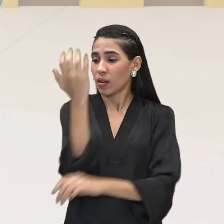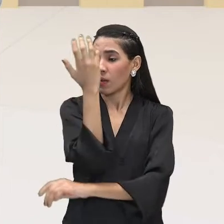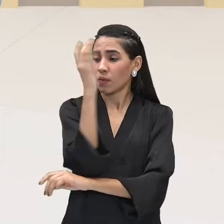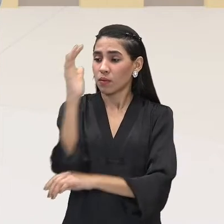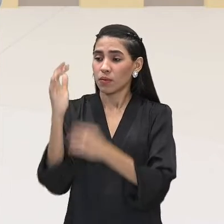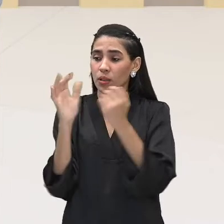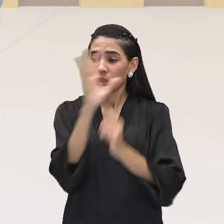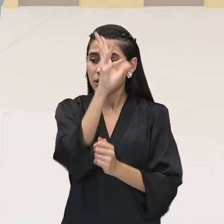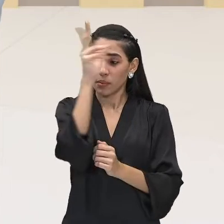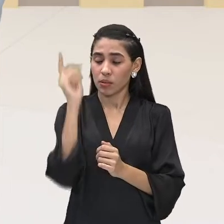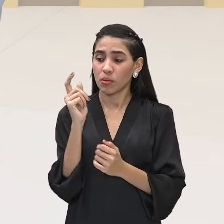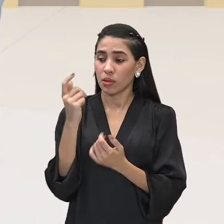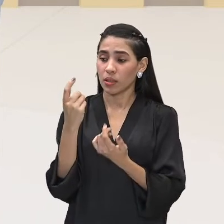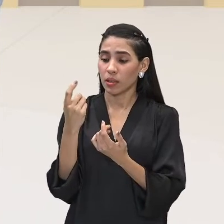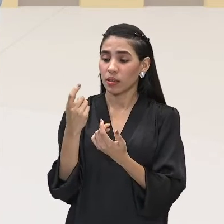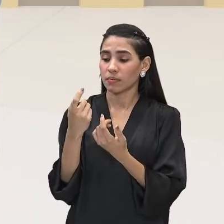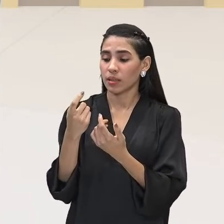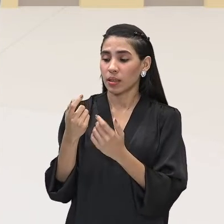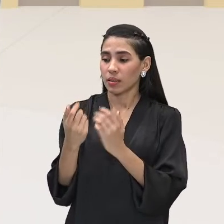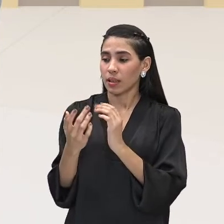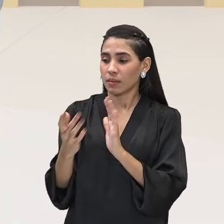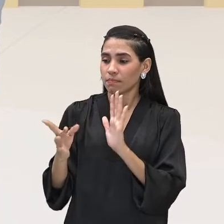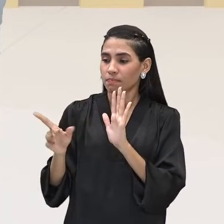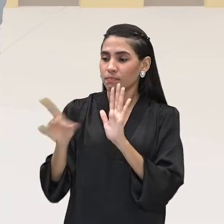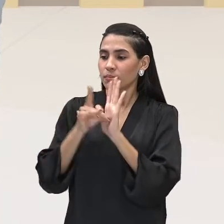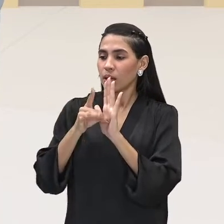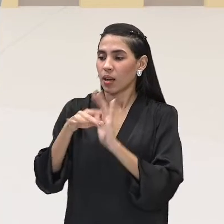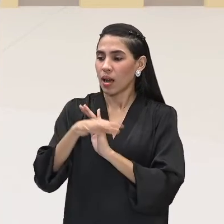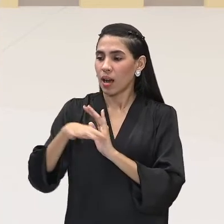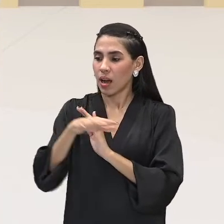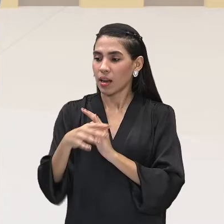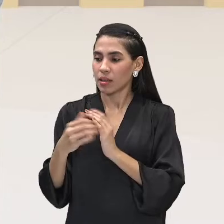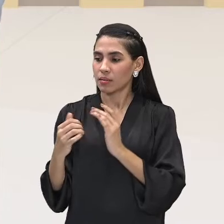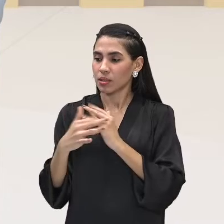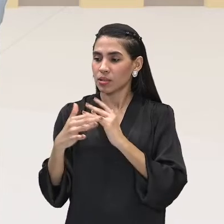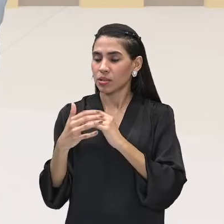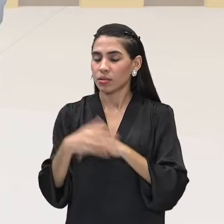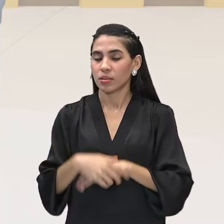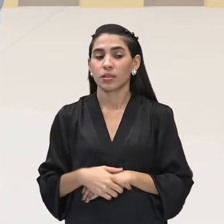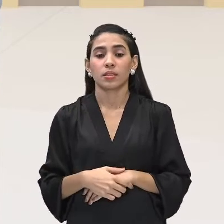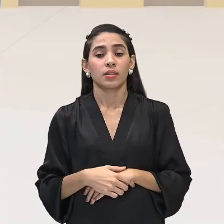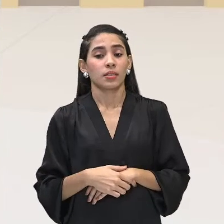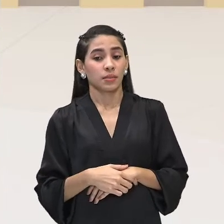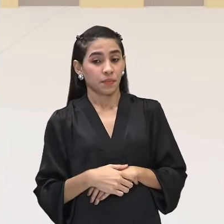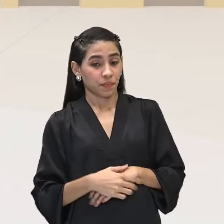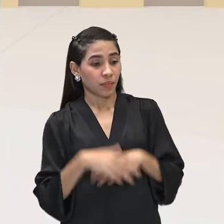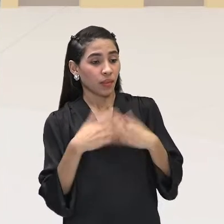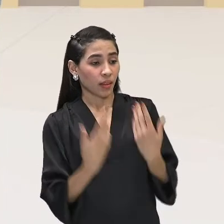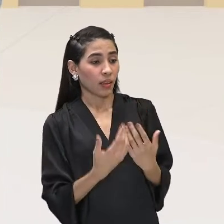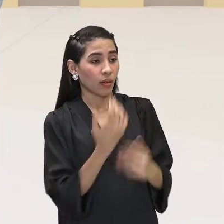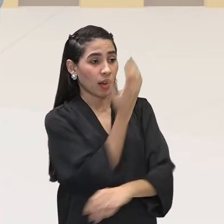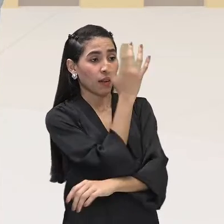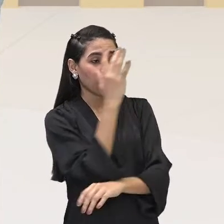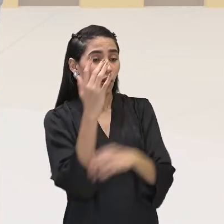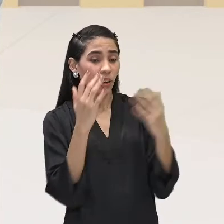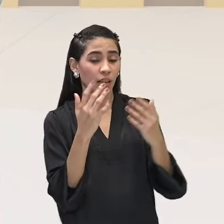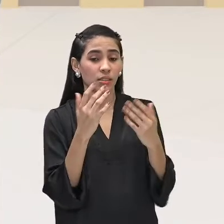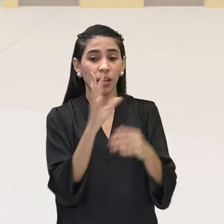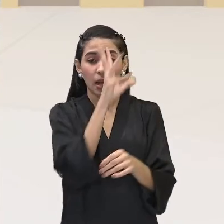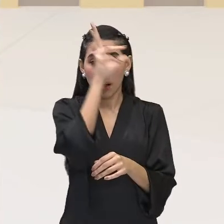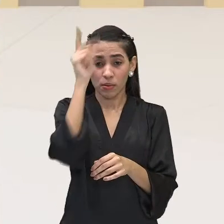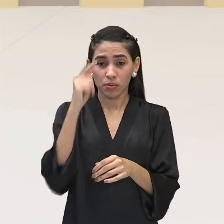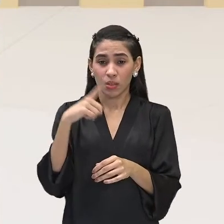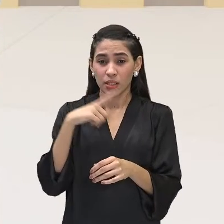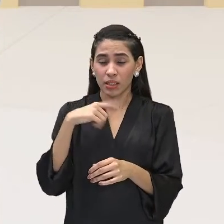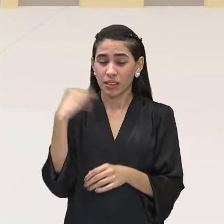na construção cultural da nossa região? O que você pode falar sobre isso? Olha, a floresta amazônica ela tem um papel de